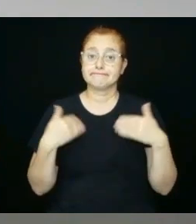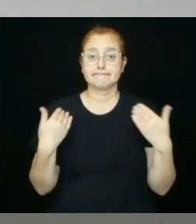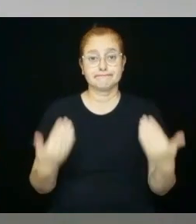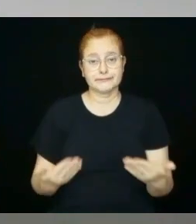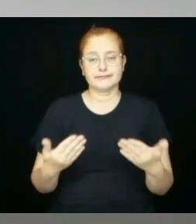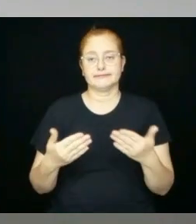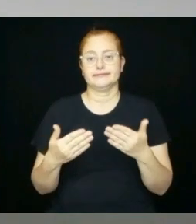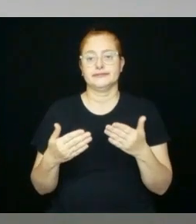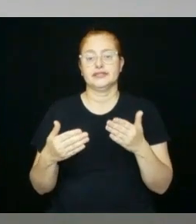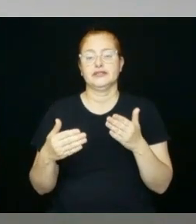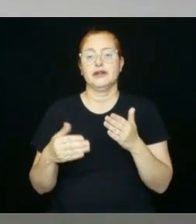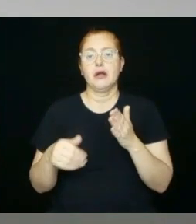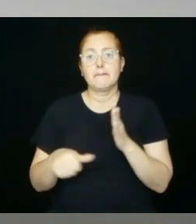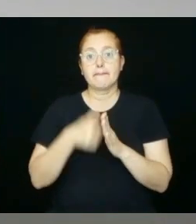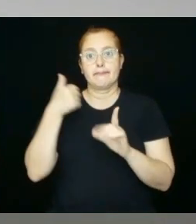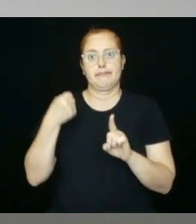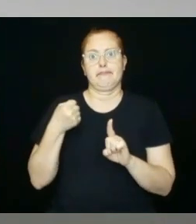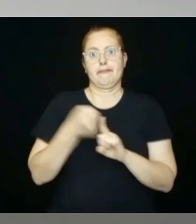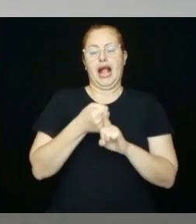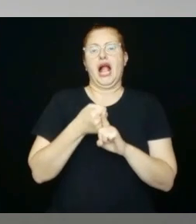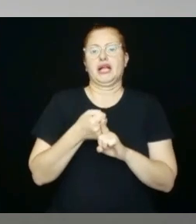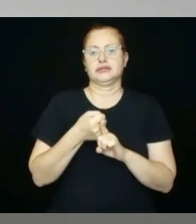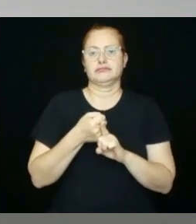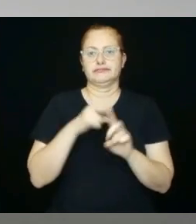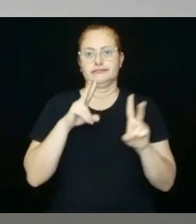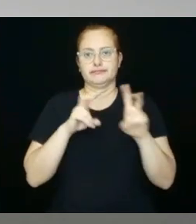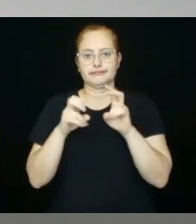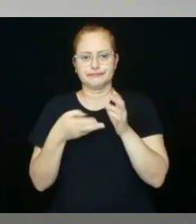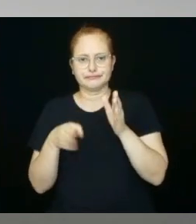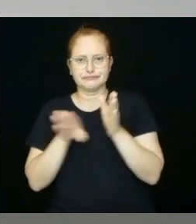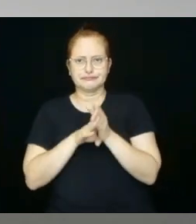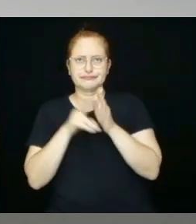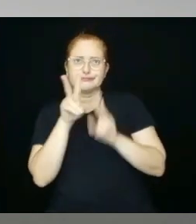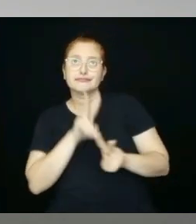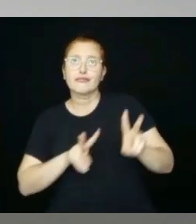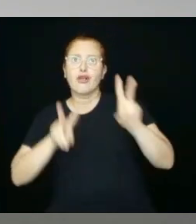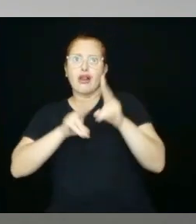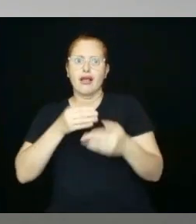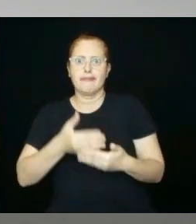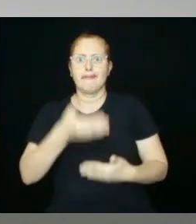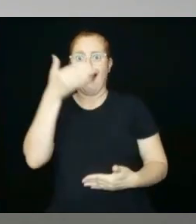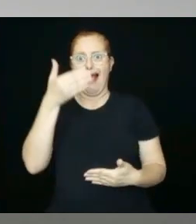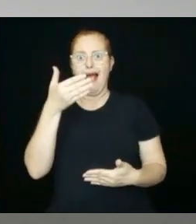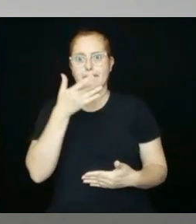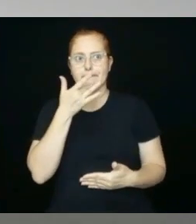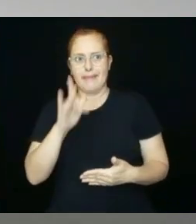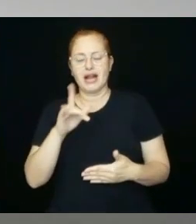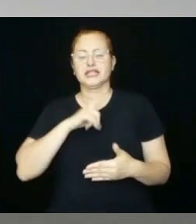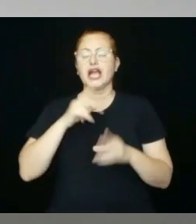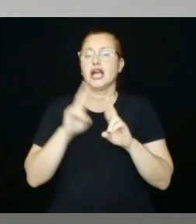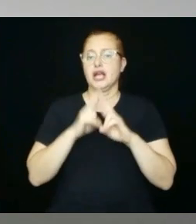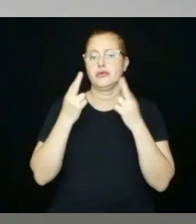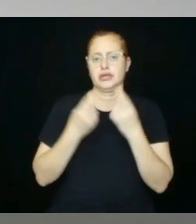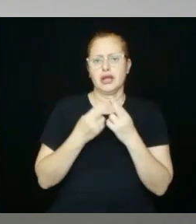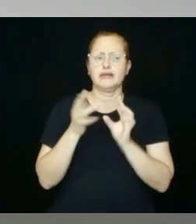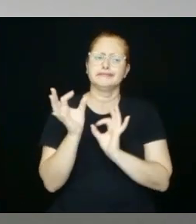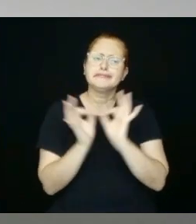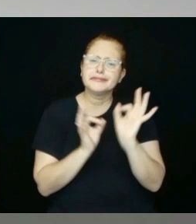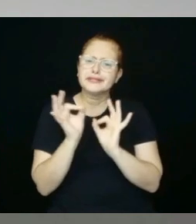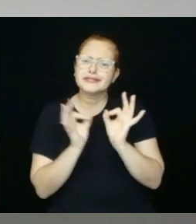Então, o primeiro impacto, assim, sobre a questão de chegar aqui e olhar esse paredão foi numa reunião que a gente teve para